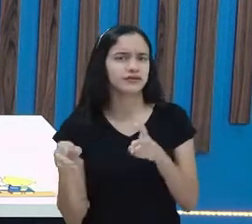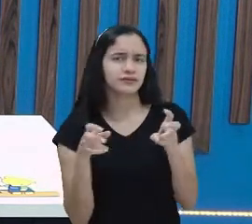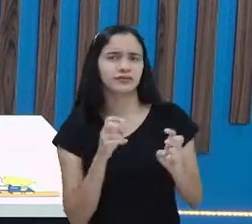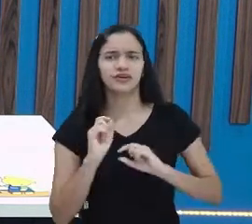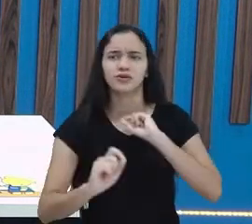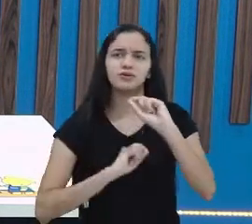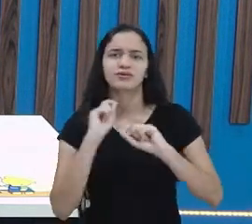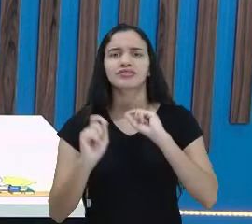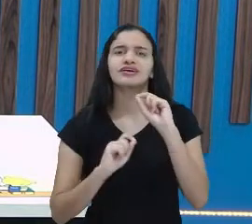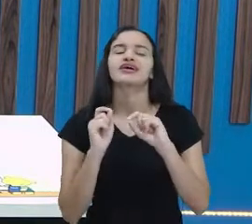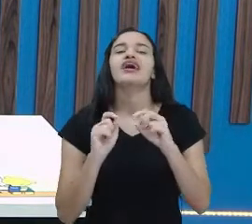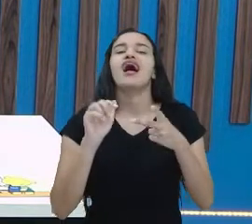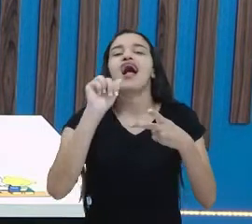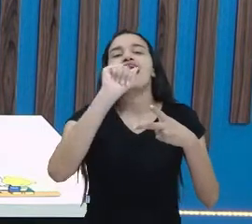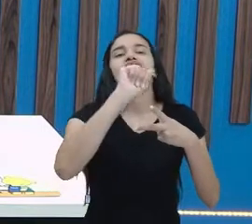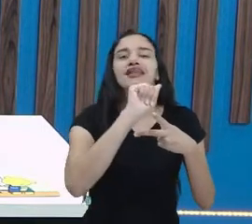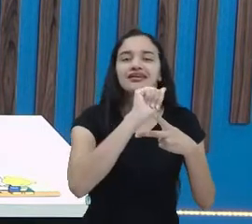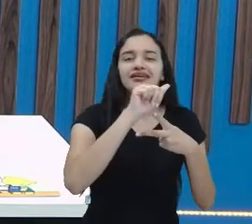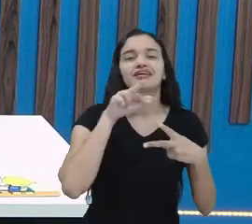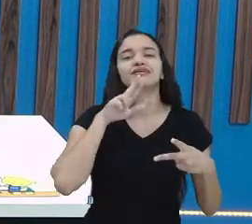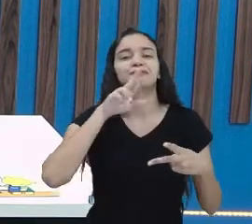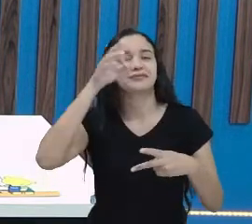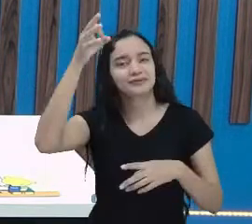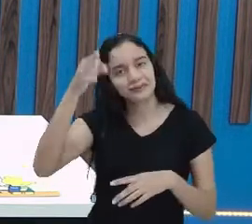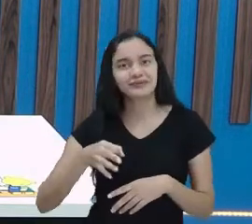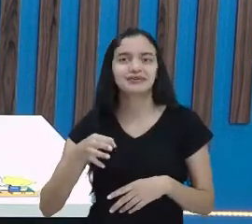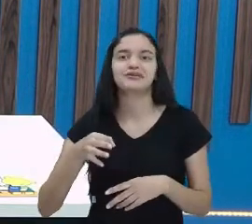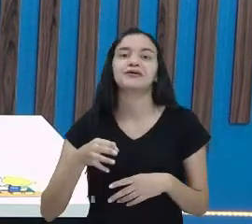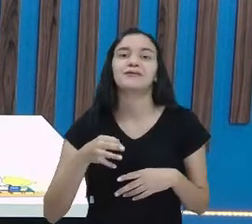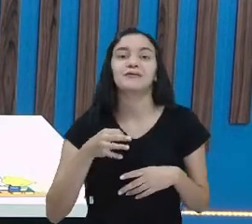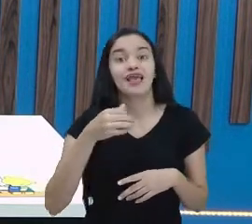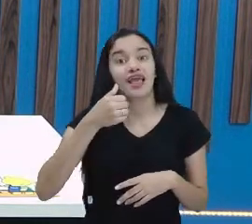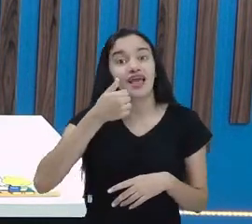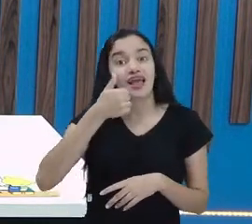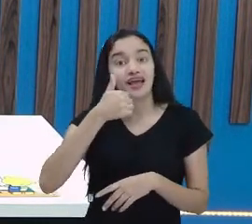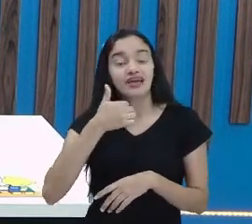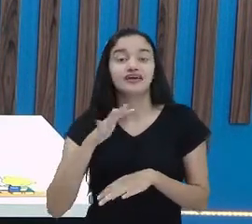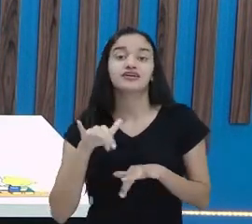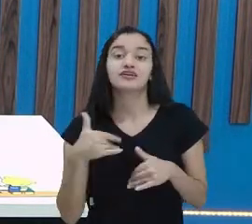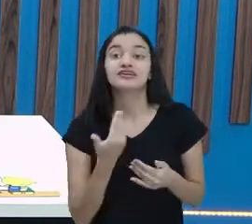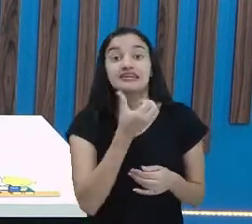a letra A letra A é a resposta correta. 6 horas e 15